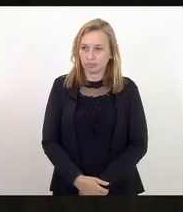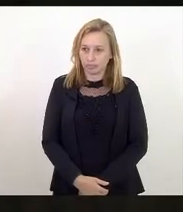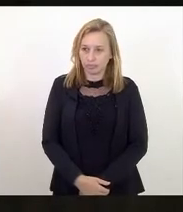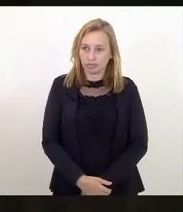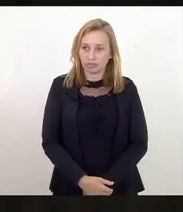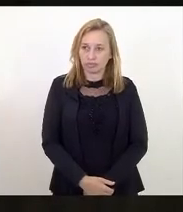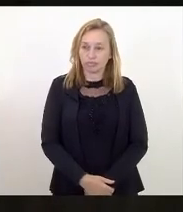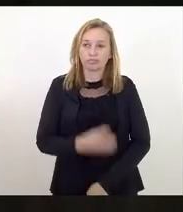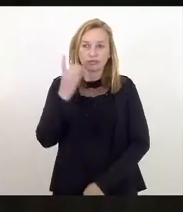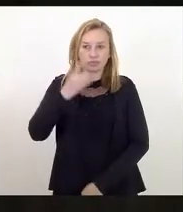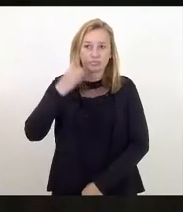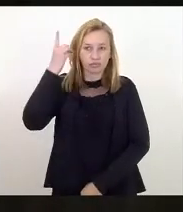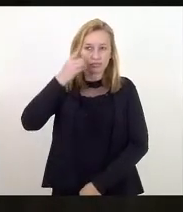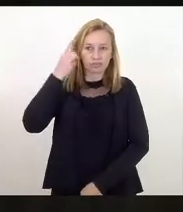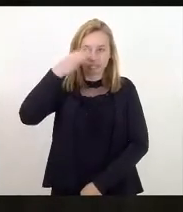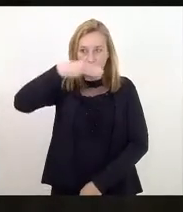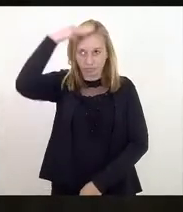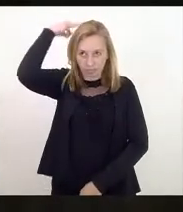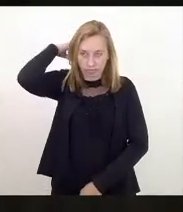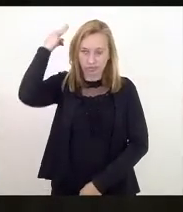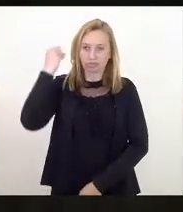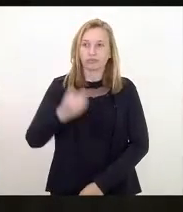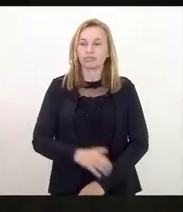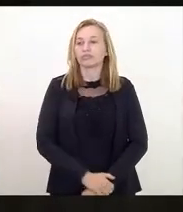deputado Márcio Pacheco, por favor.